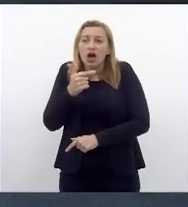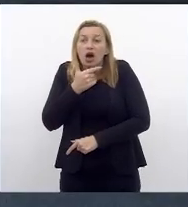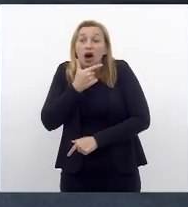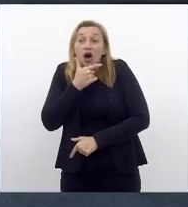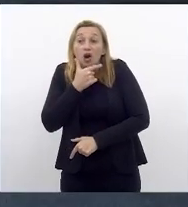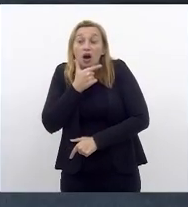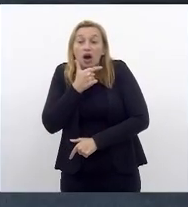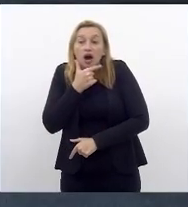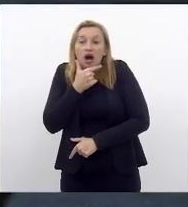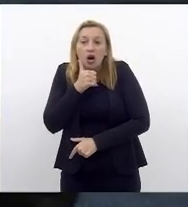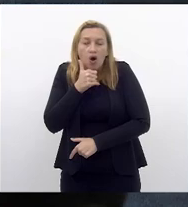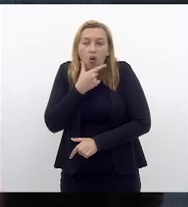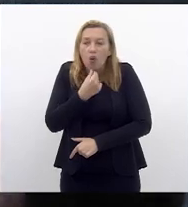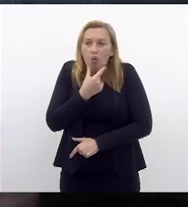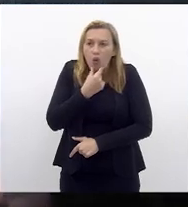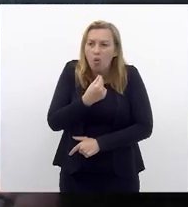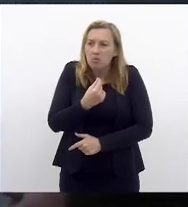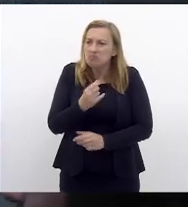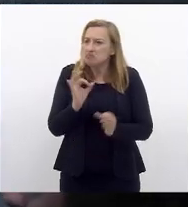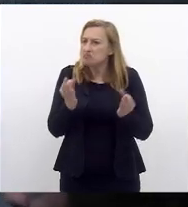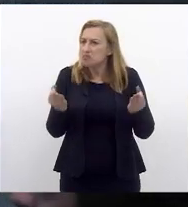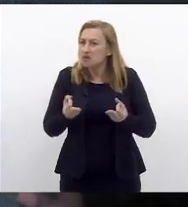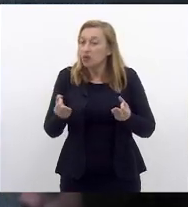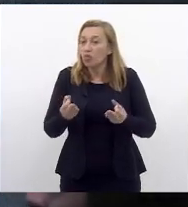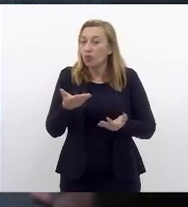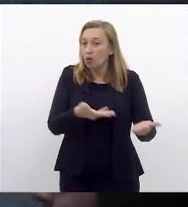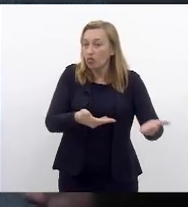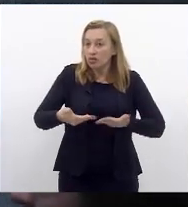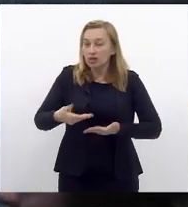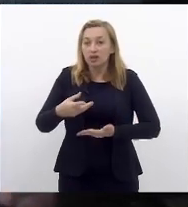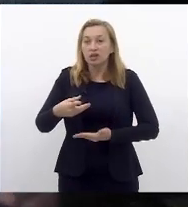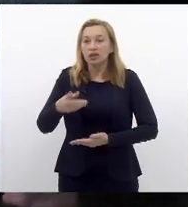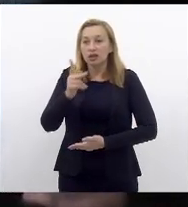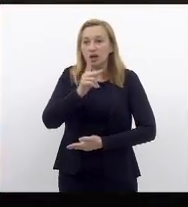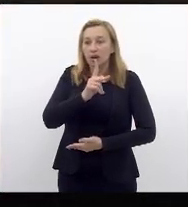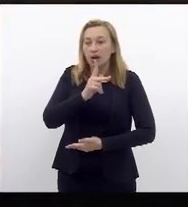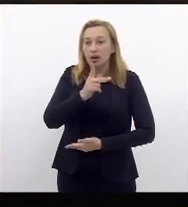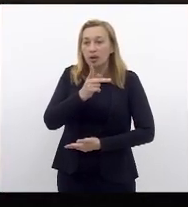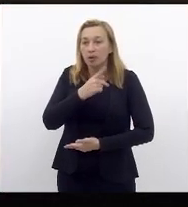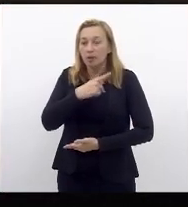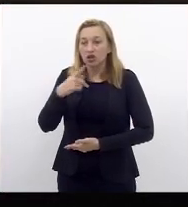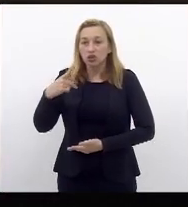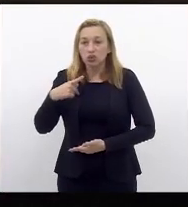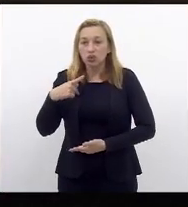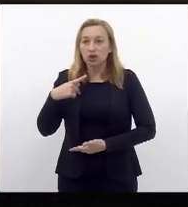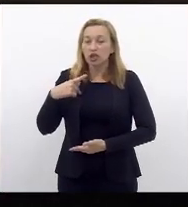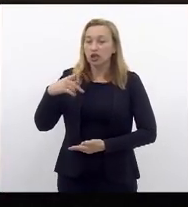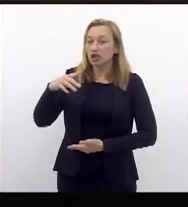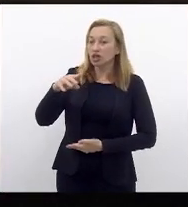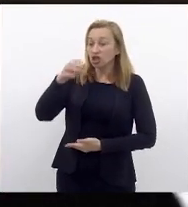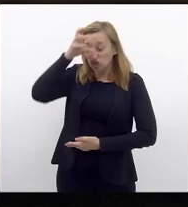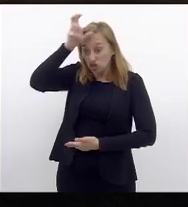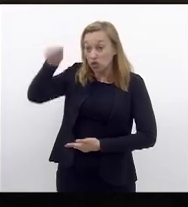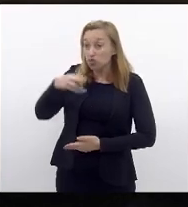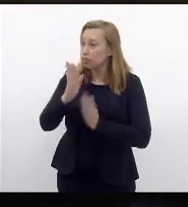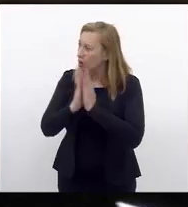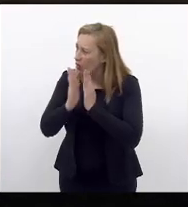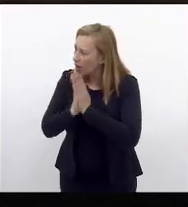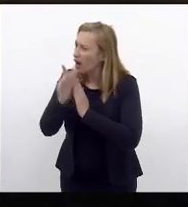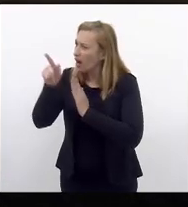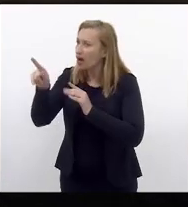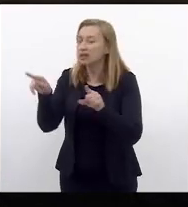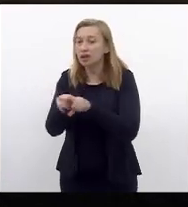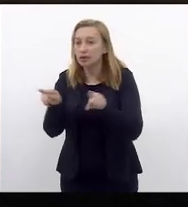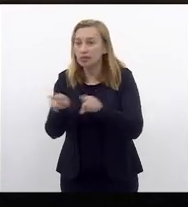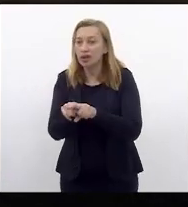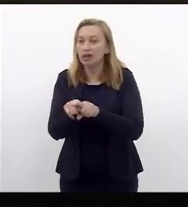distinto. Eu convido a pastora Tia Ju para ir orar por nós lá também. Eu preciso que a senhora, já que a senhora é como